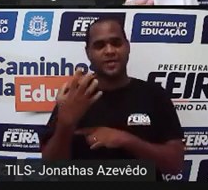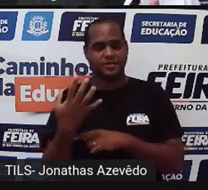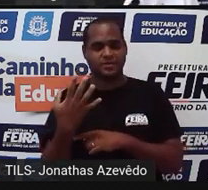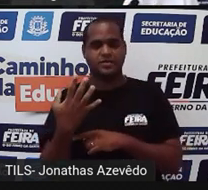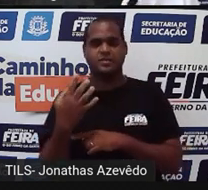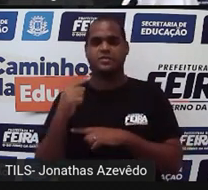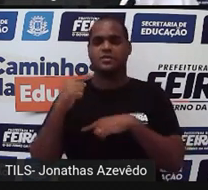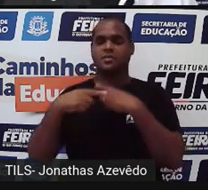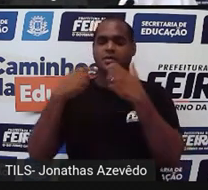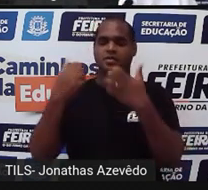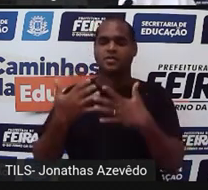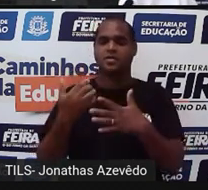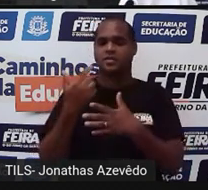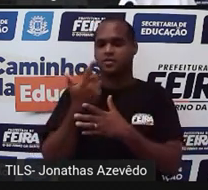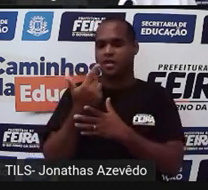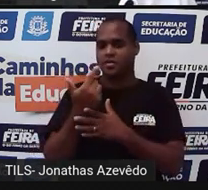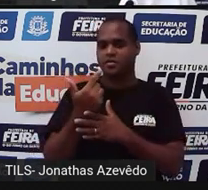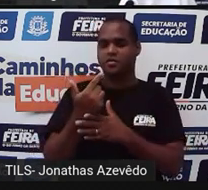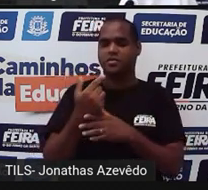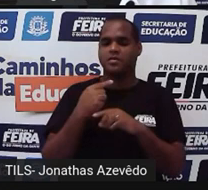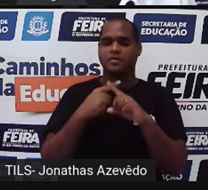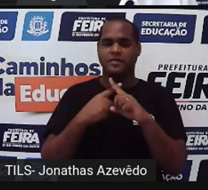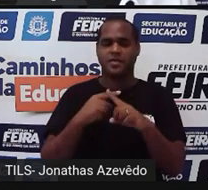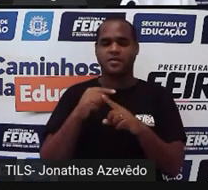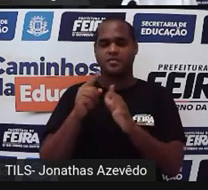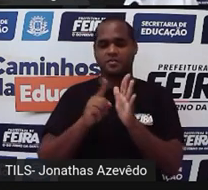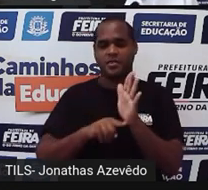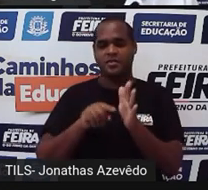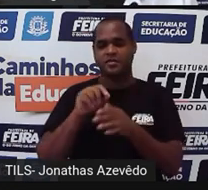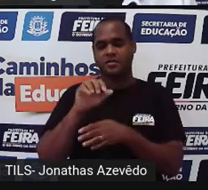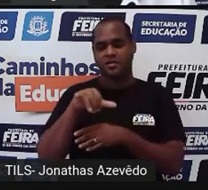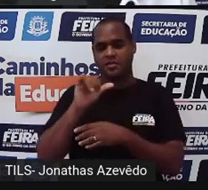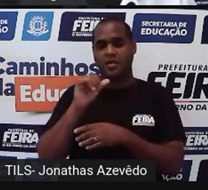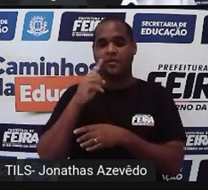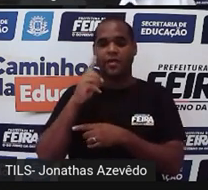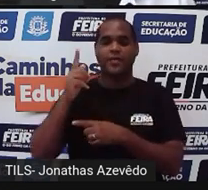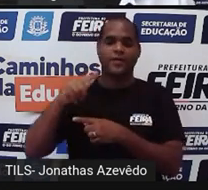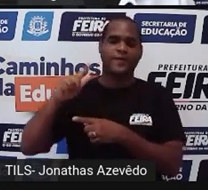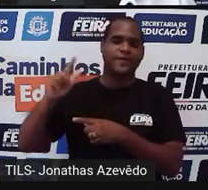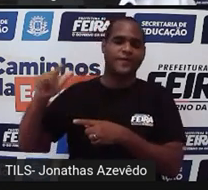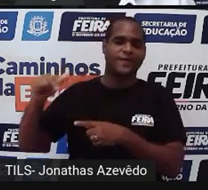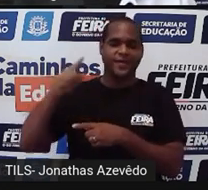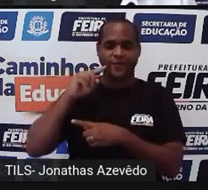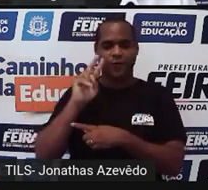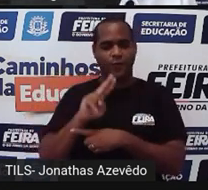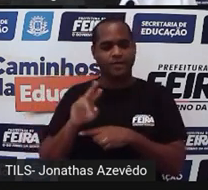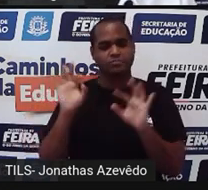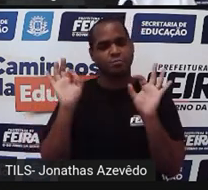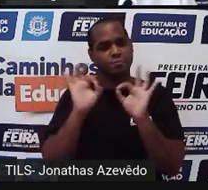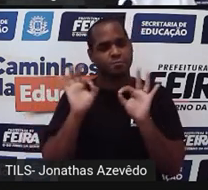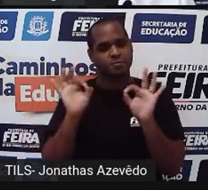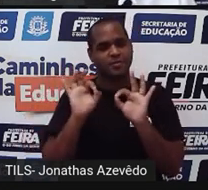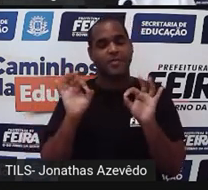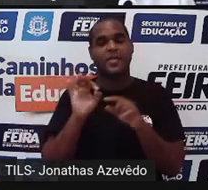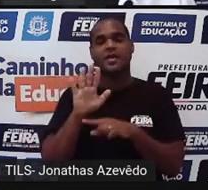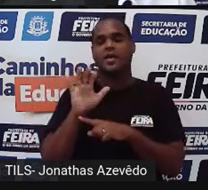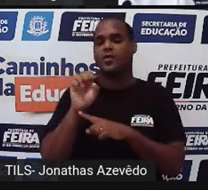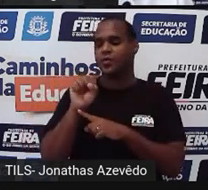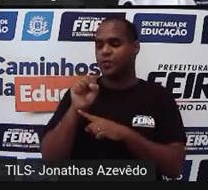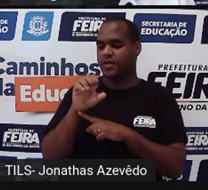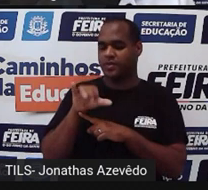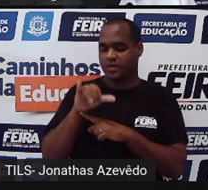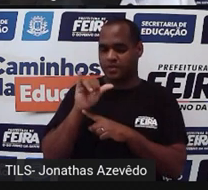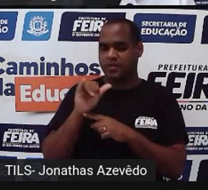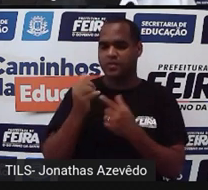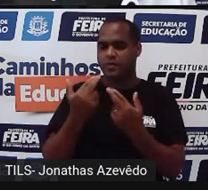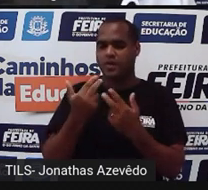Depois 12 vezes menos Y, que dá menos 12Y. O resto eu vou repetir porque eu não vou usar ainda. Mais 8Y igual a